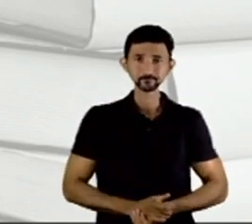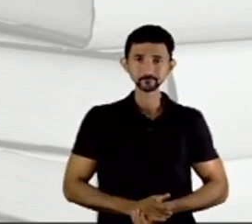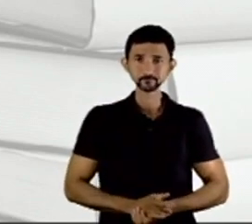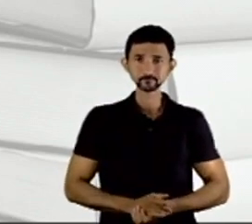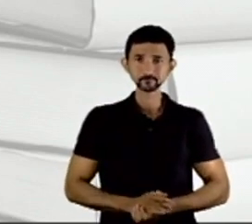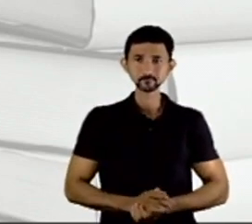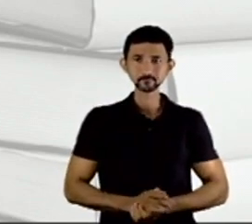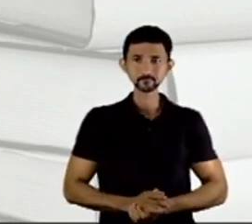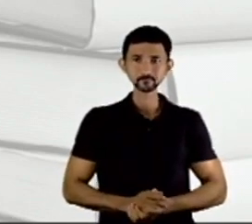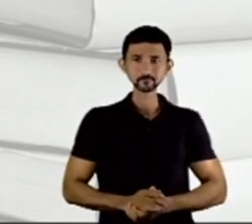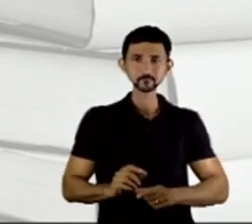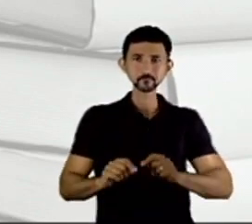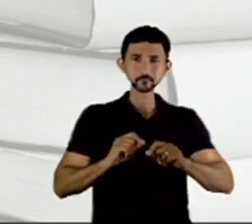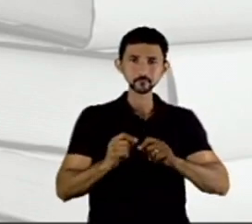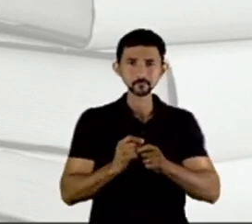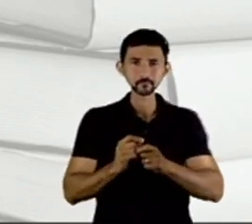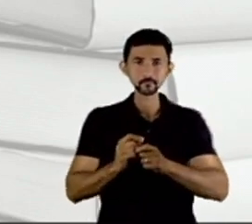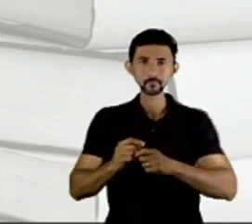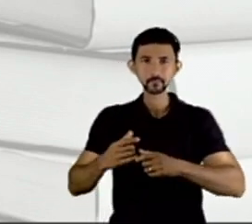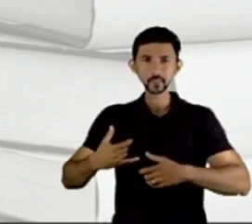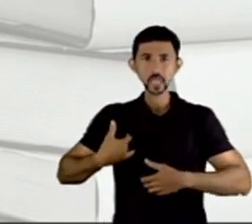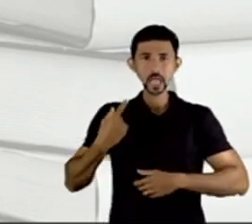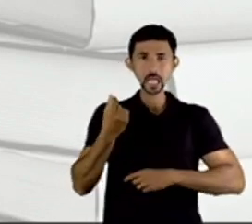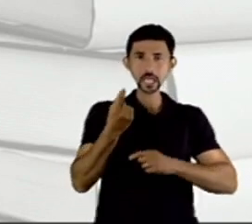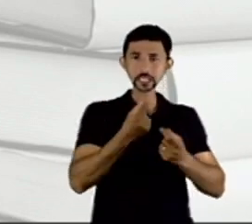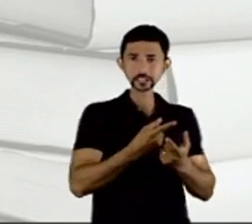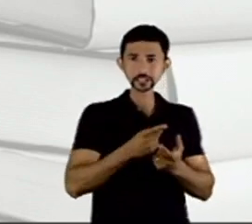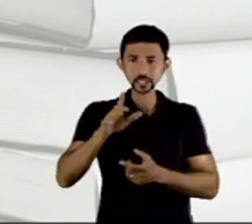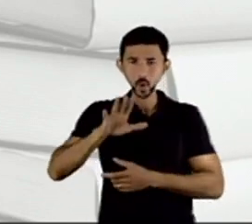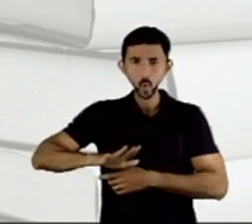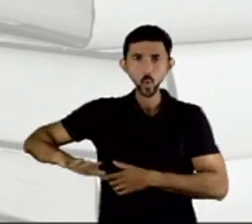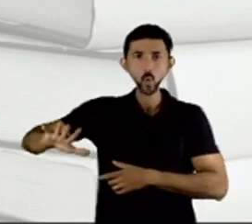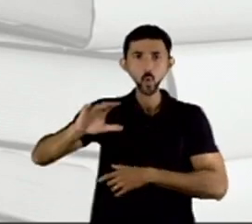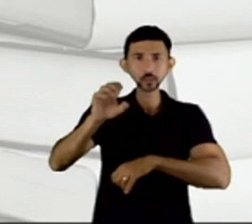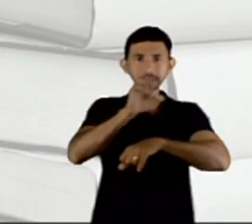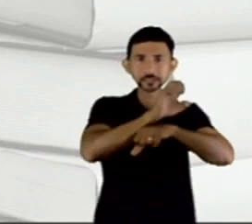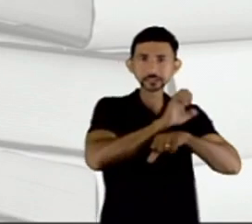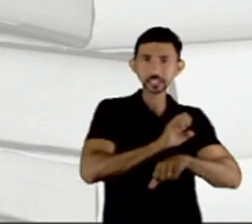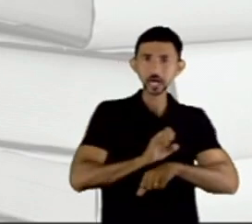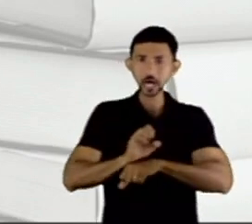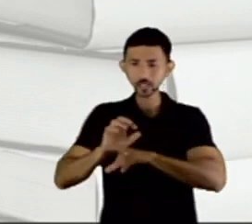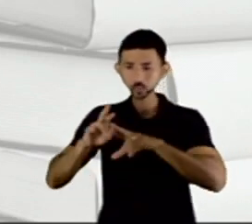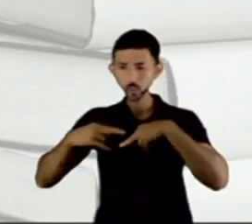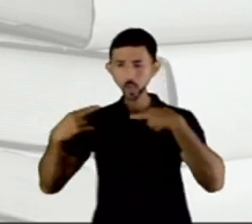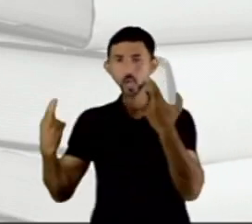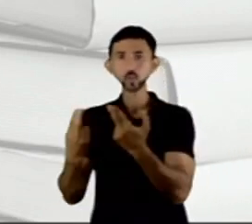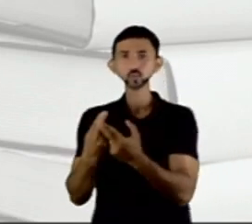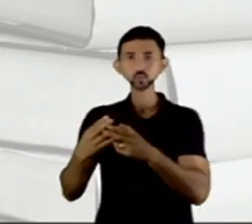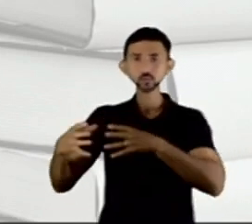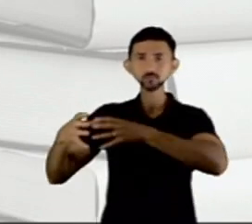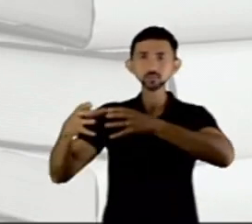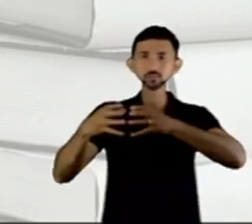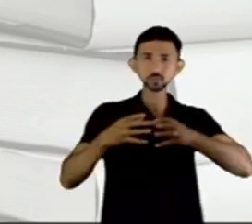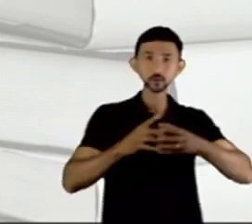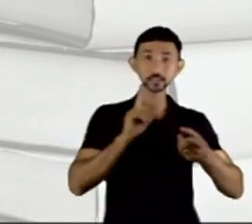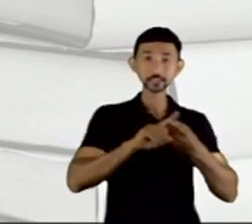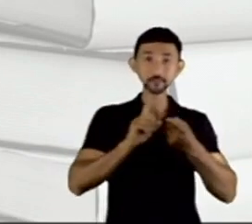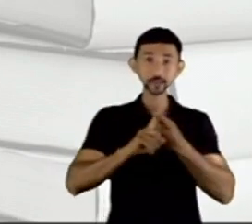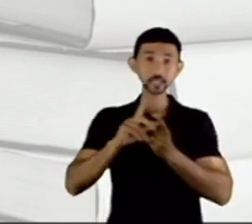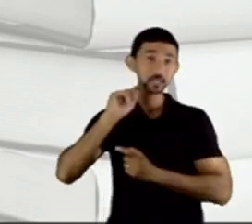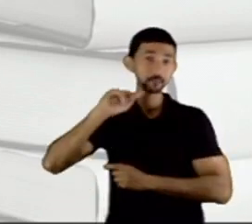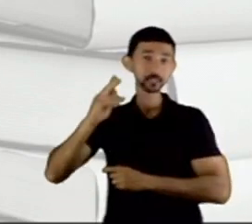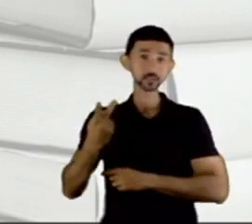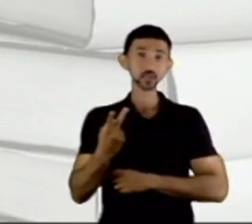as elites regionais de outros estados se unem. E somando a elas, vai Minas Gerais. Então,